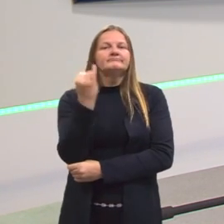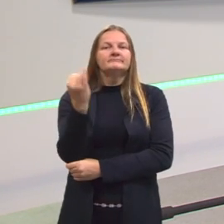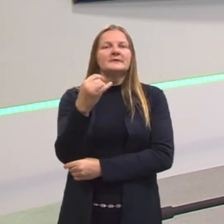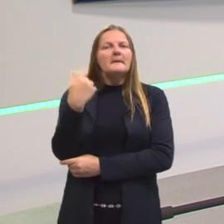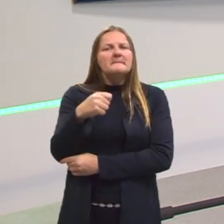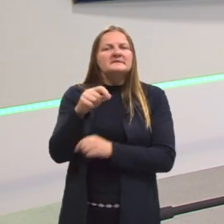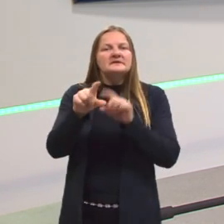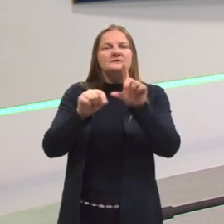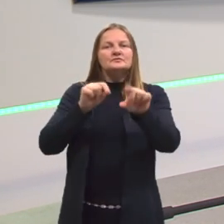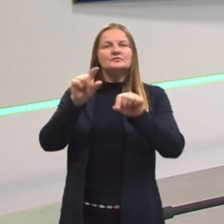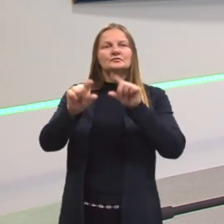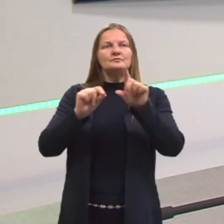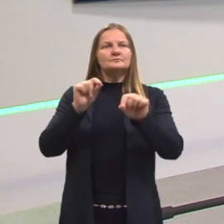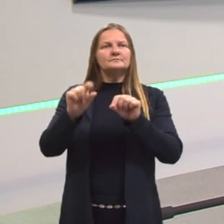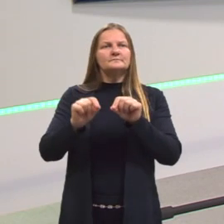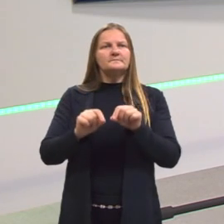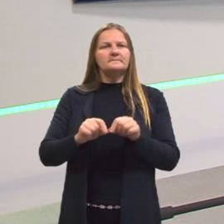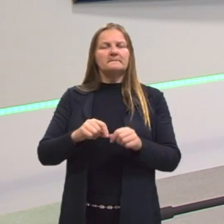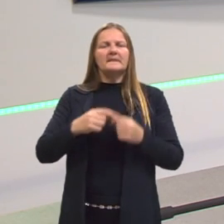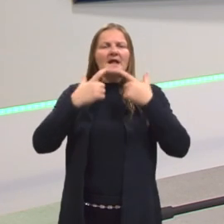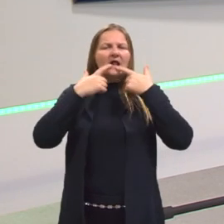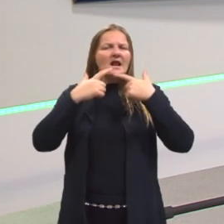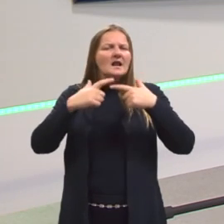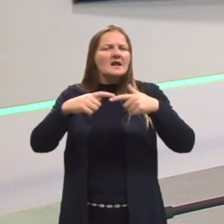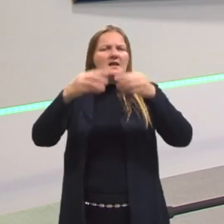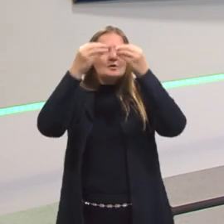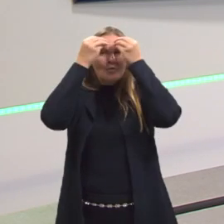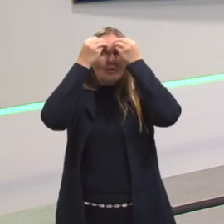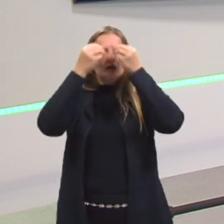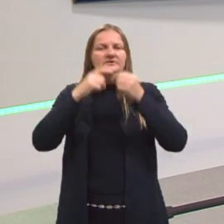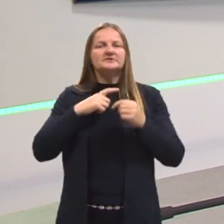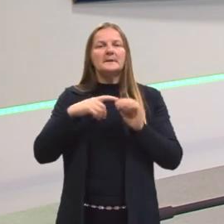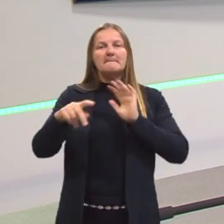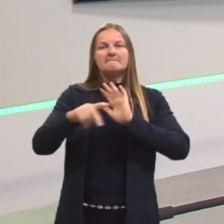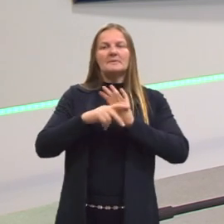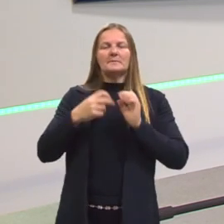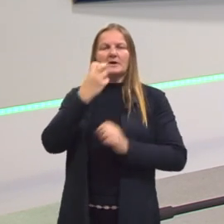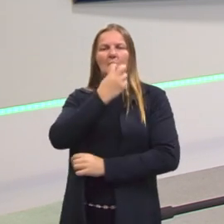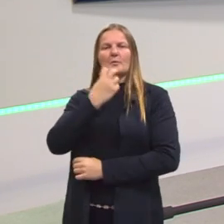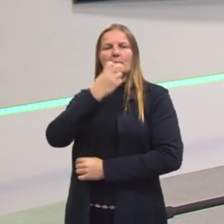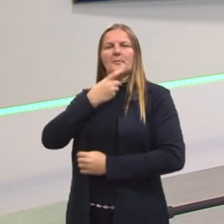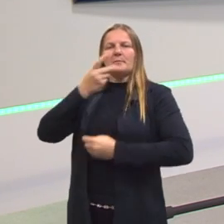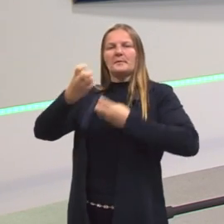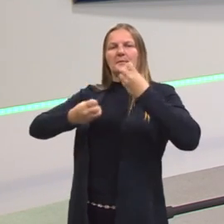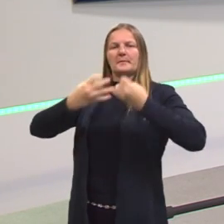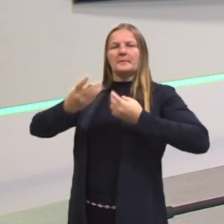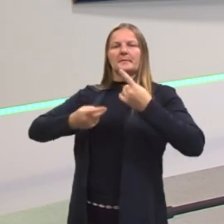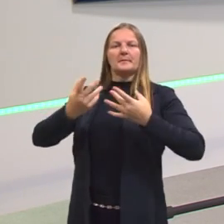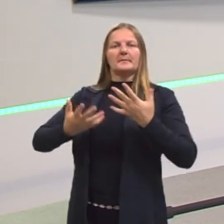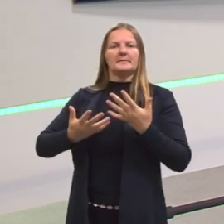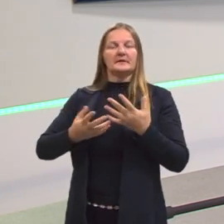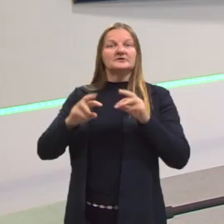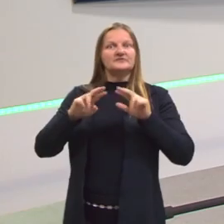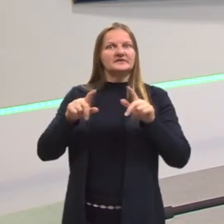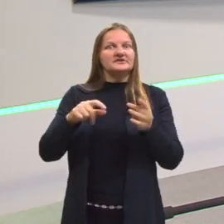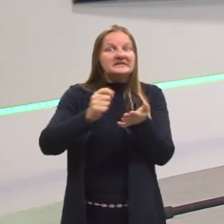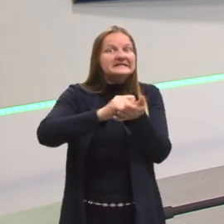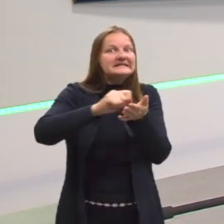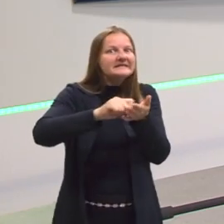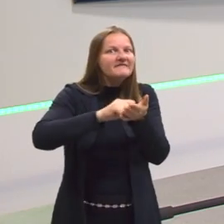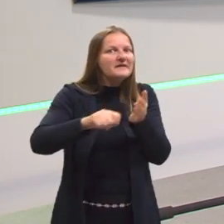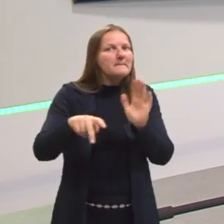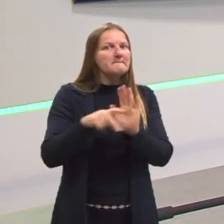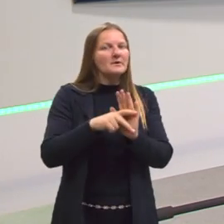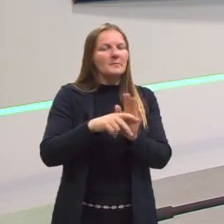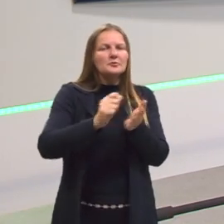escolher uma linguagem que não pertença a minha oralidade a minha fala é uma linguagem que